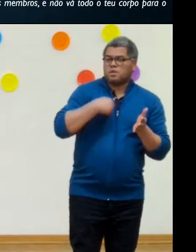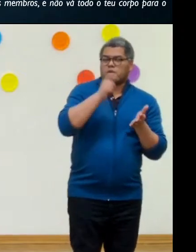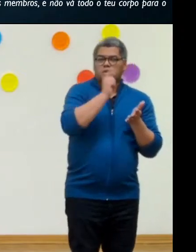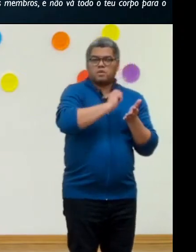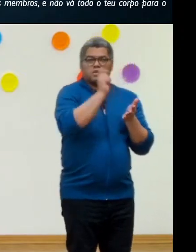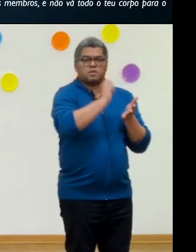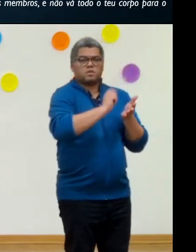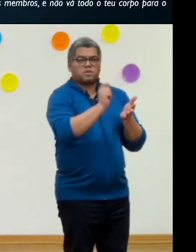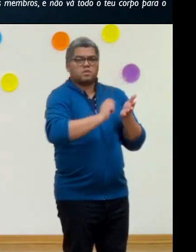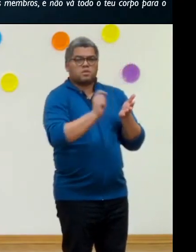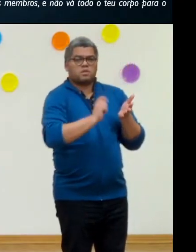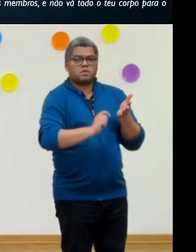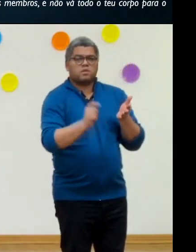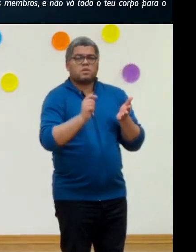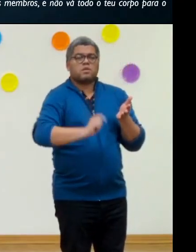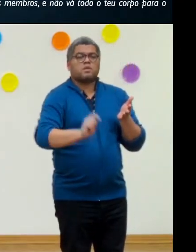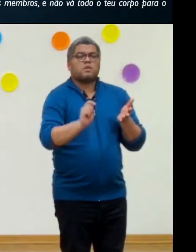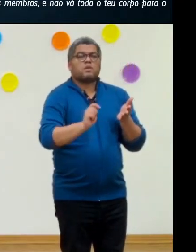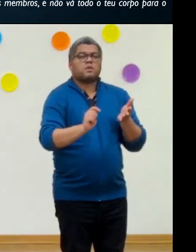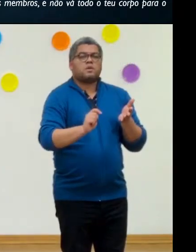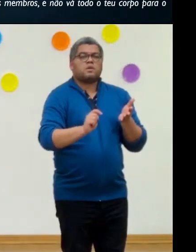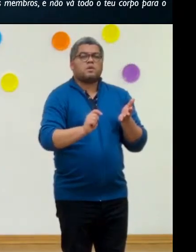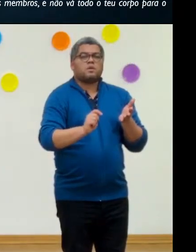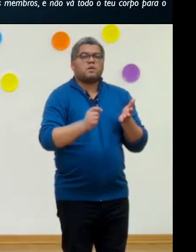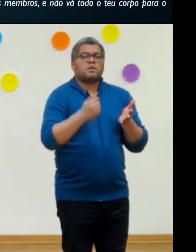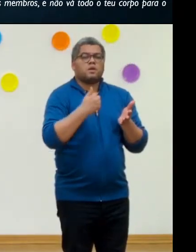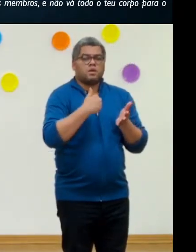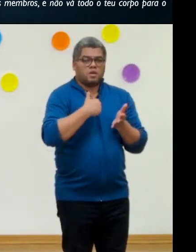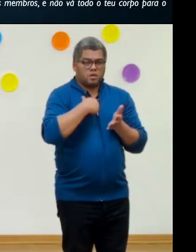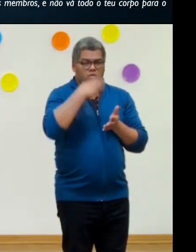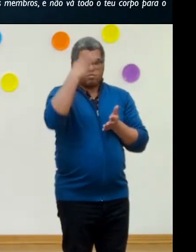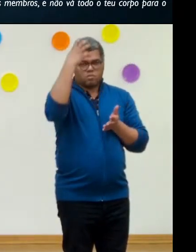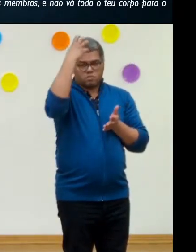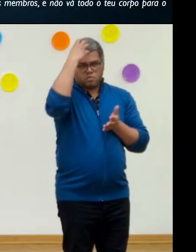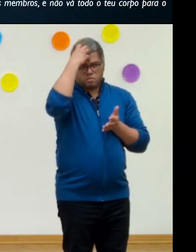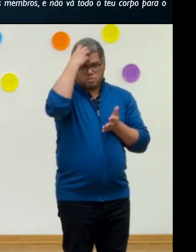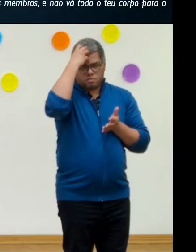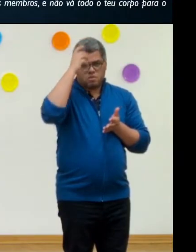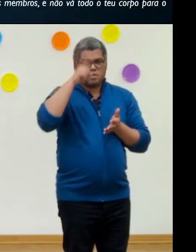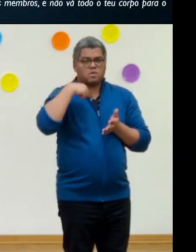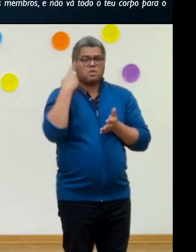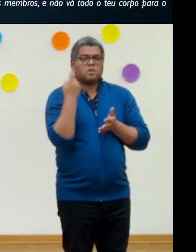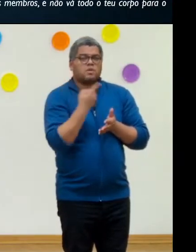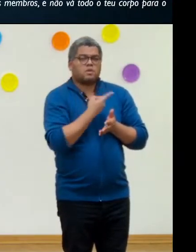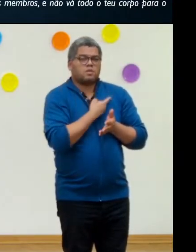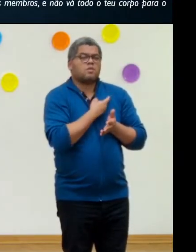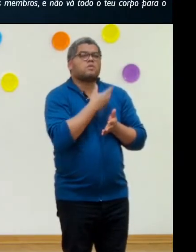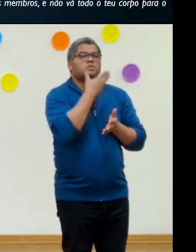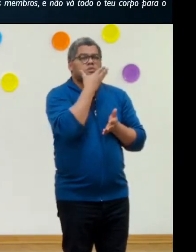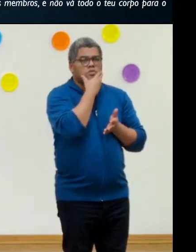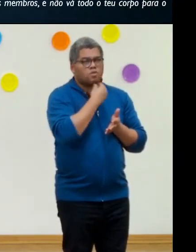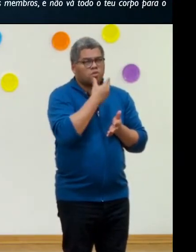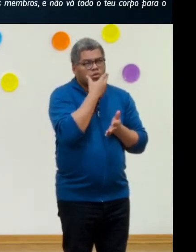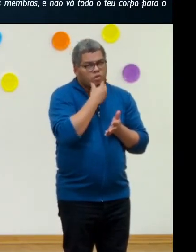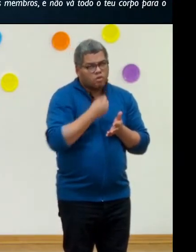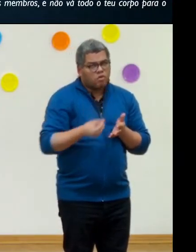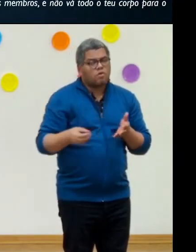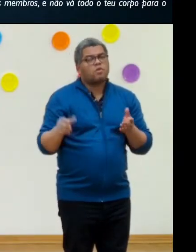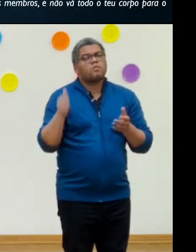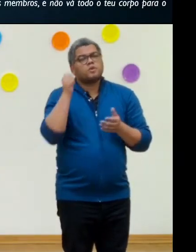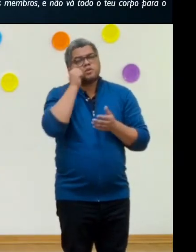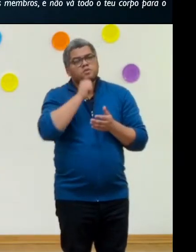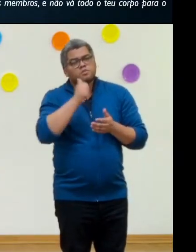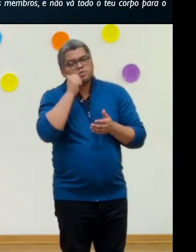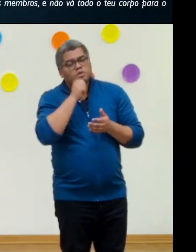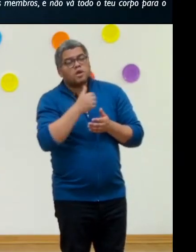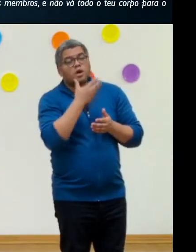eu sou culpado desse pecado. E a gente sabe, nós homens que somos massacrados, e as mulheres estão sendo cada vez mais, mas